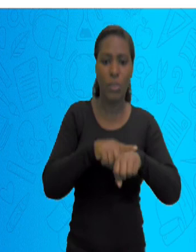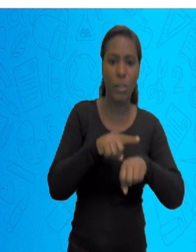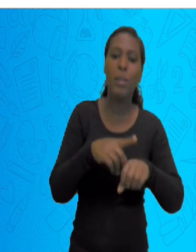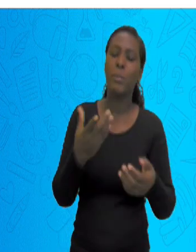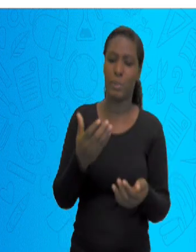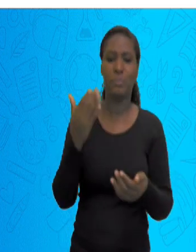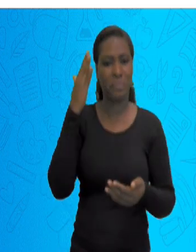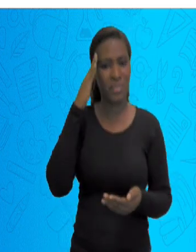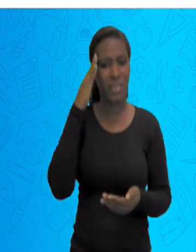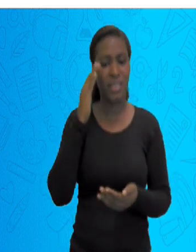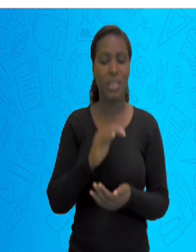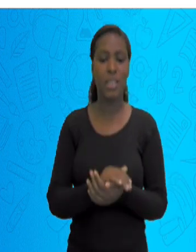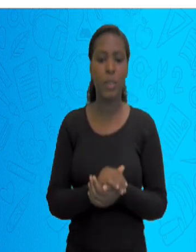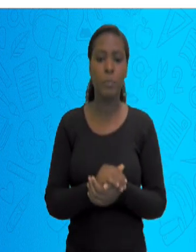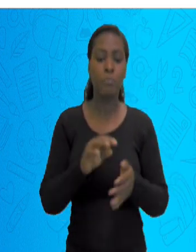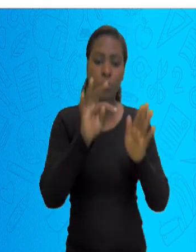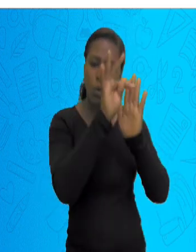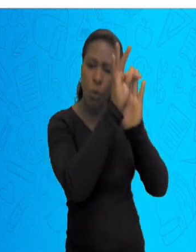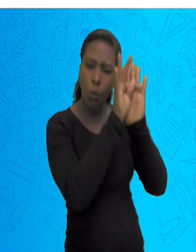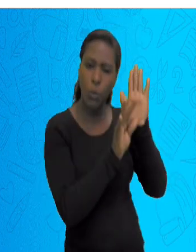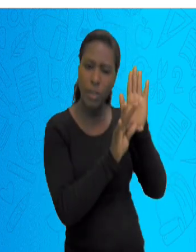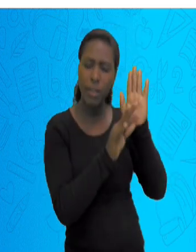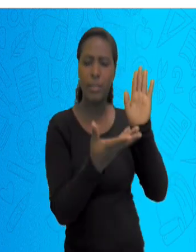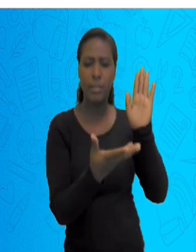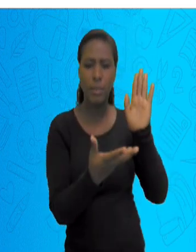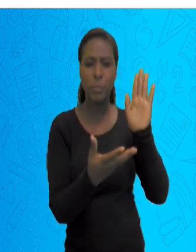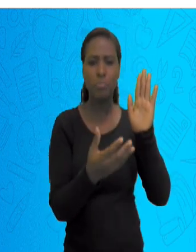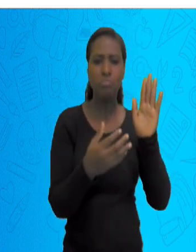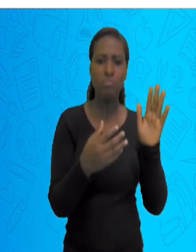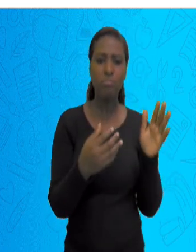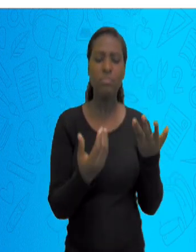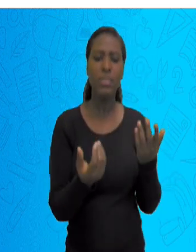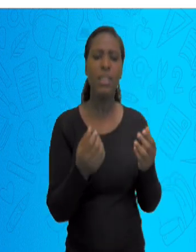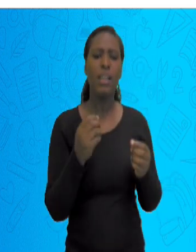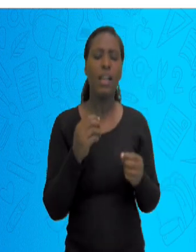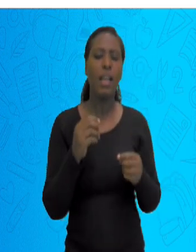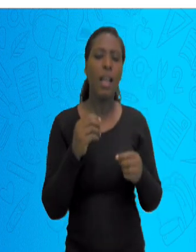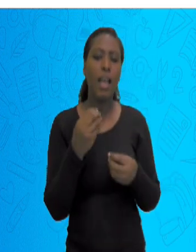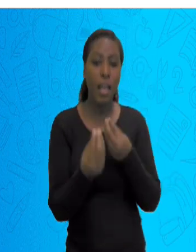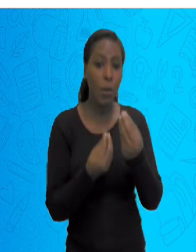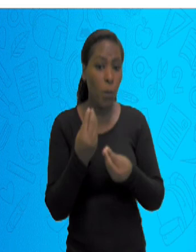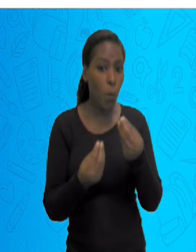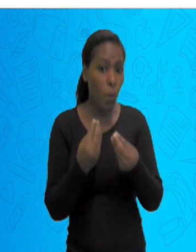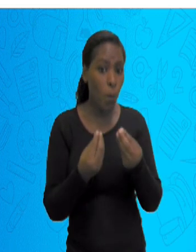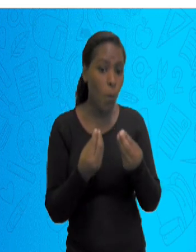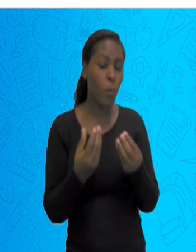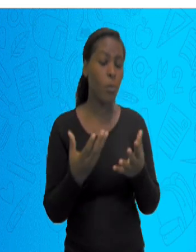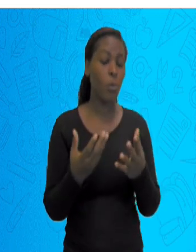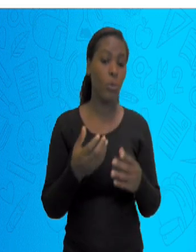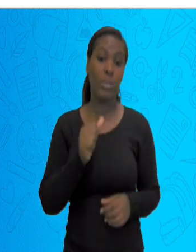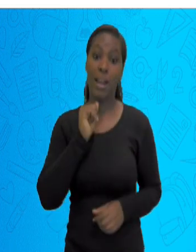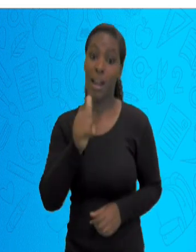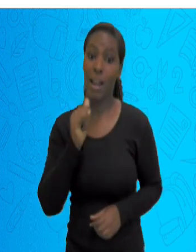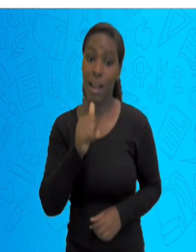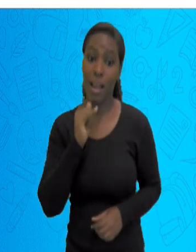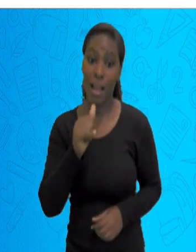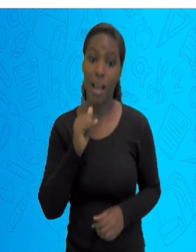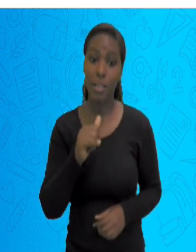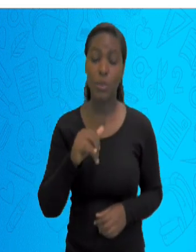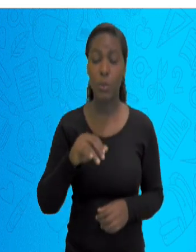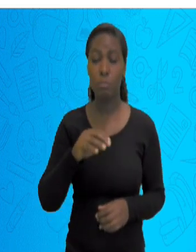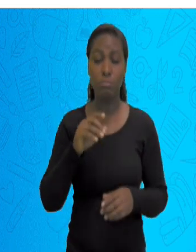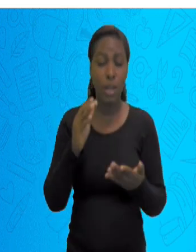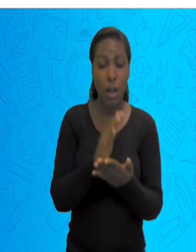é escrito em prosa e nele são narrados, contados, alguns fatos e